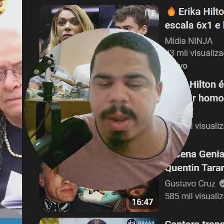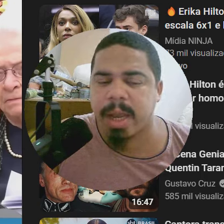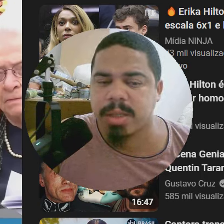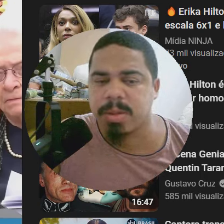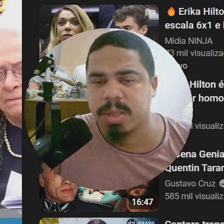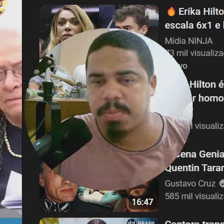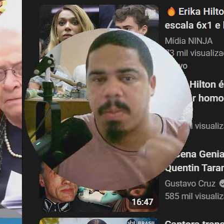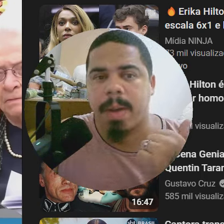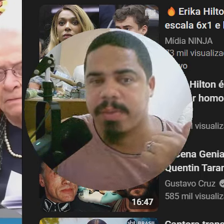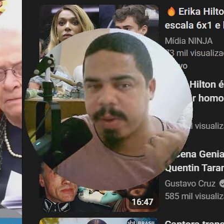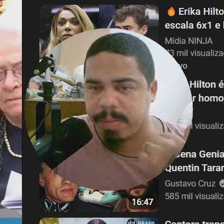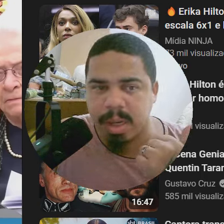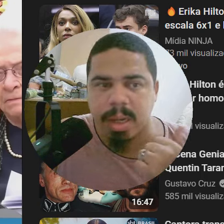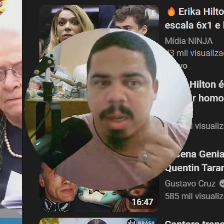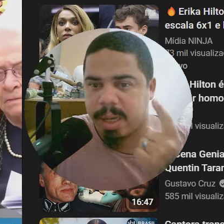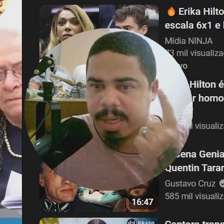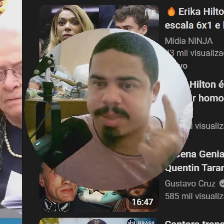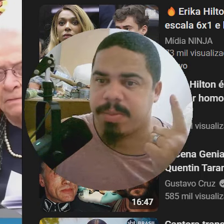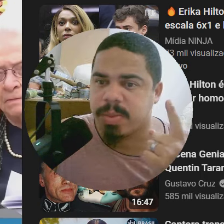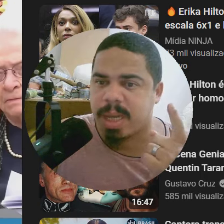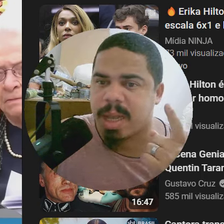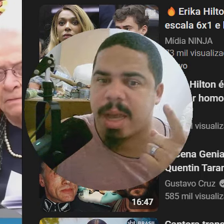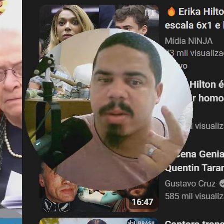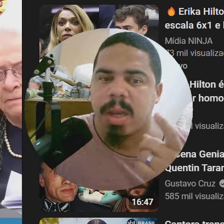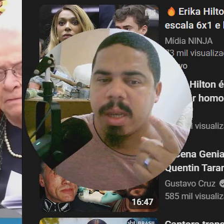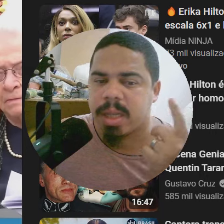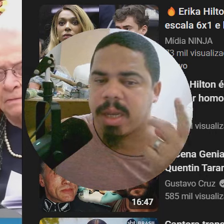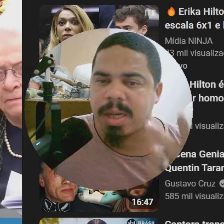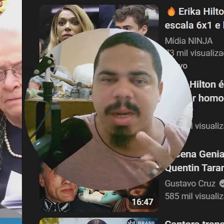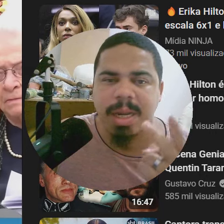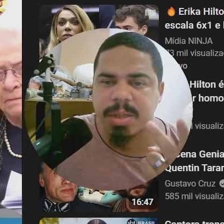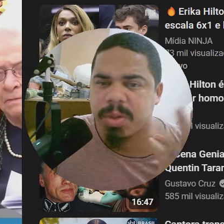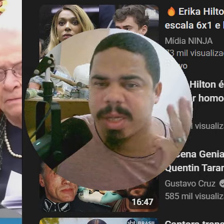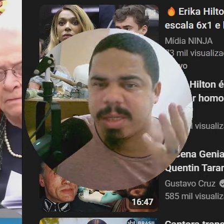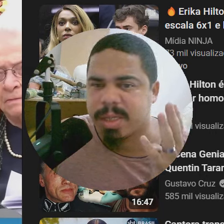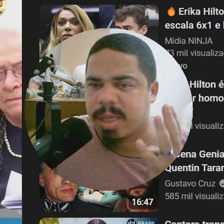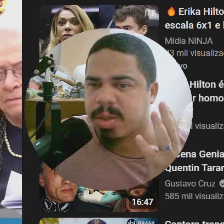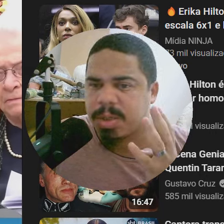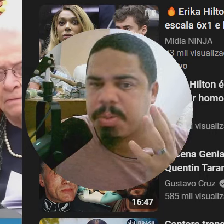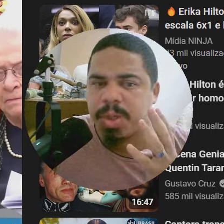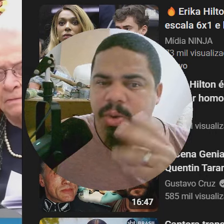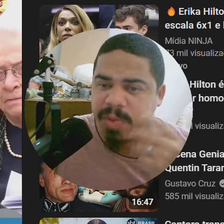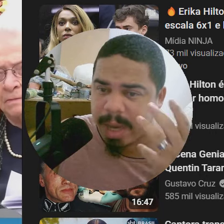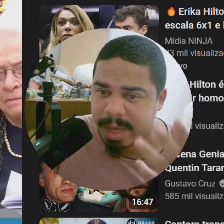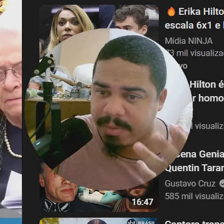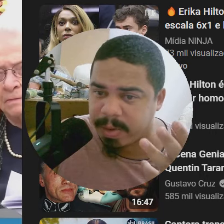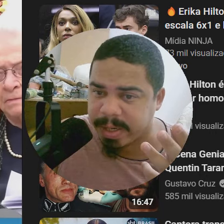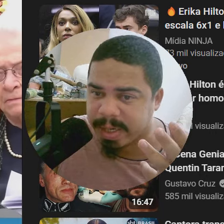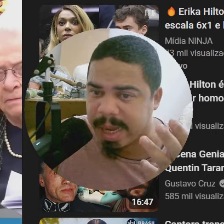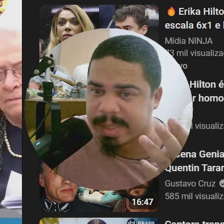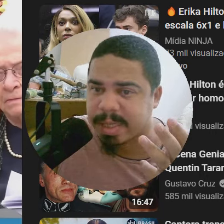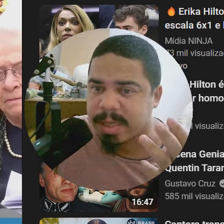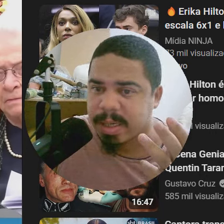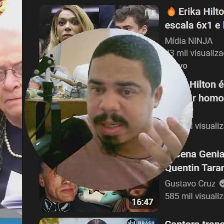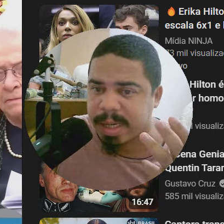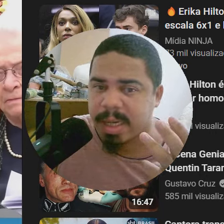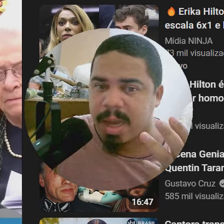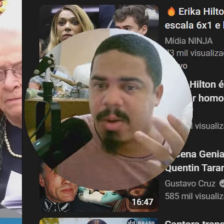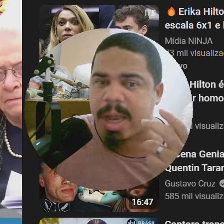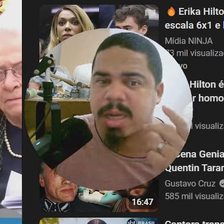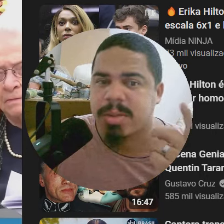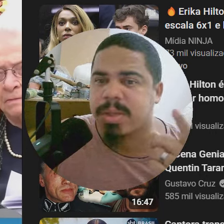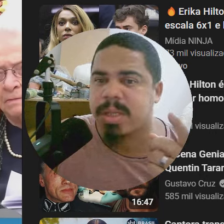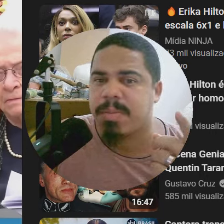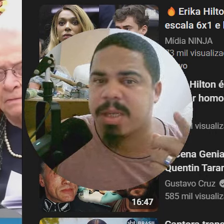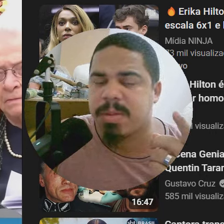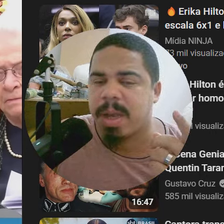curso, o que é que eles vão dizer para um pai de família? Família que recebe um salário que tem que trabalhar de 12 a 16 horas por dia ou ficar fora de casa, né? O